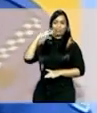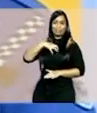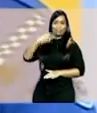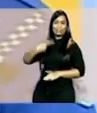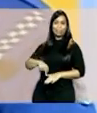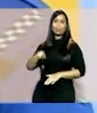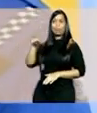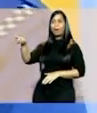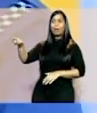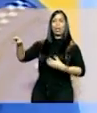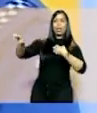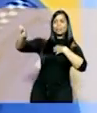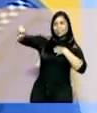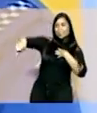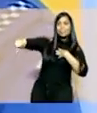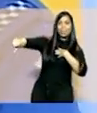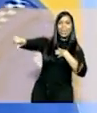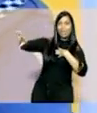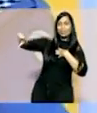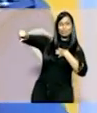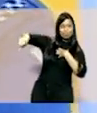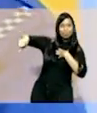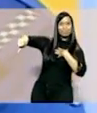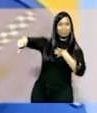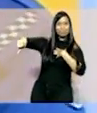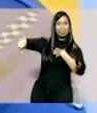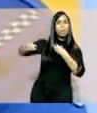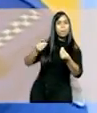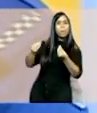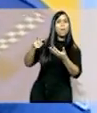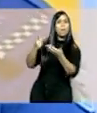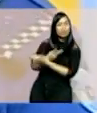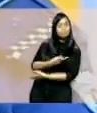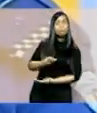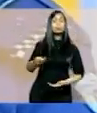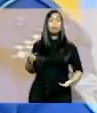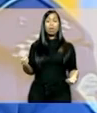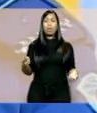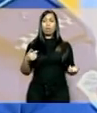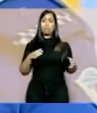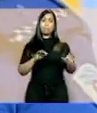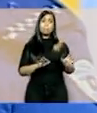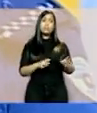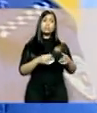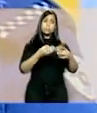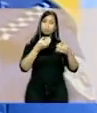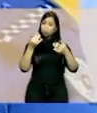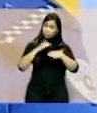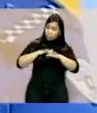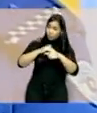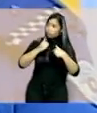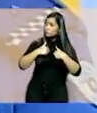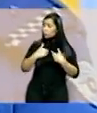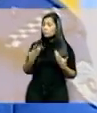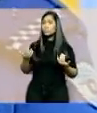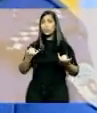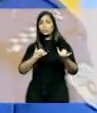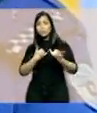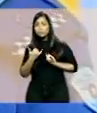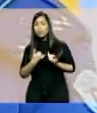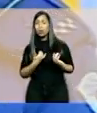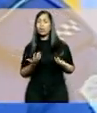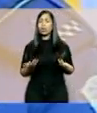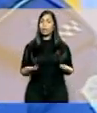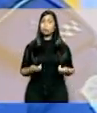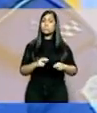outra pessoa. Em que intensidade isso ocorre. E ela fala, mas você podia ter falado comigo e tal. E,